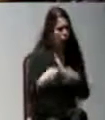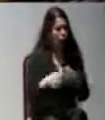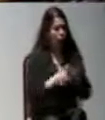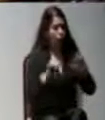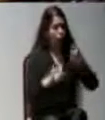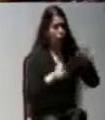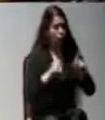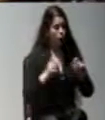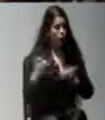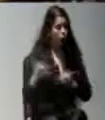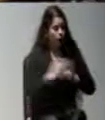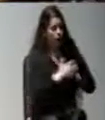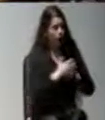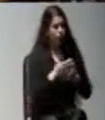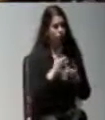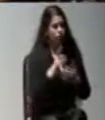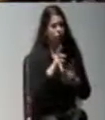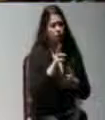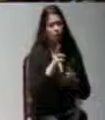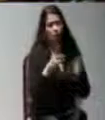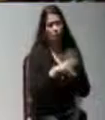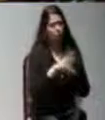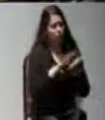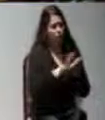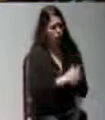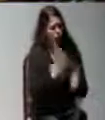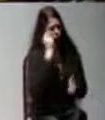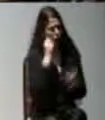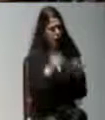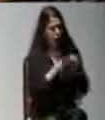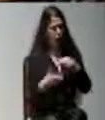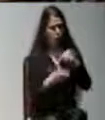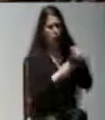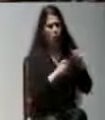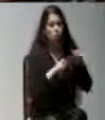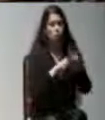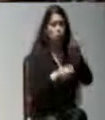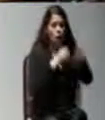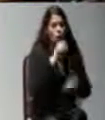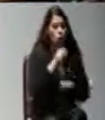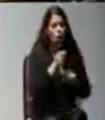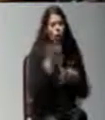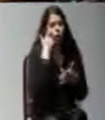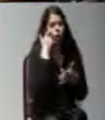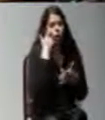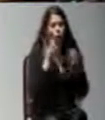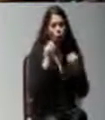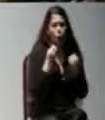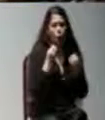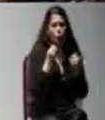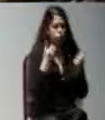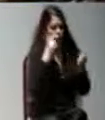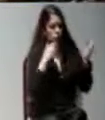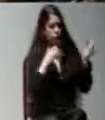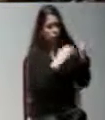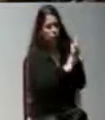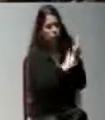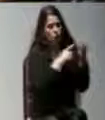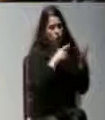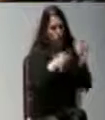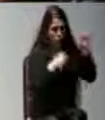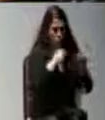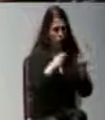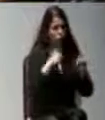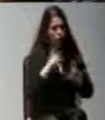racistas e globais, como é para as reivindicações de feminismo por liberdade